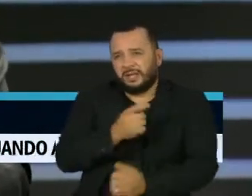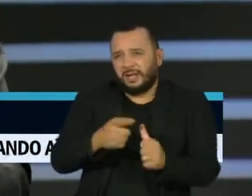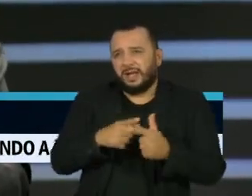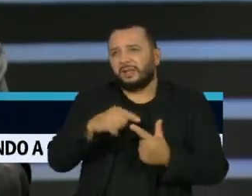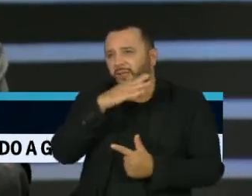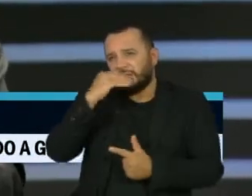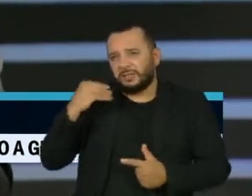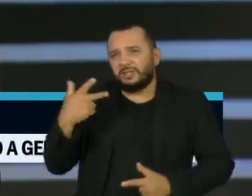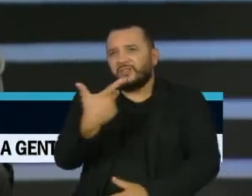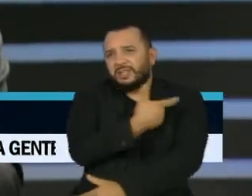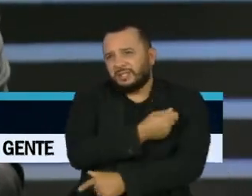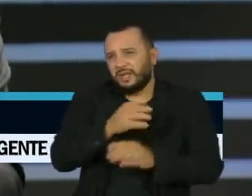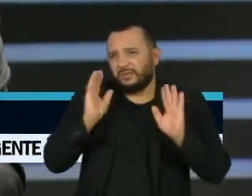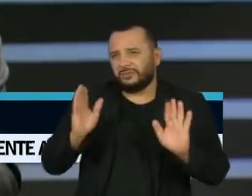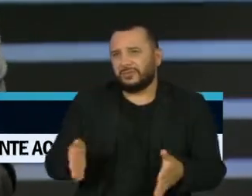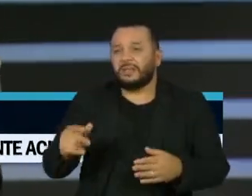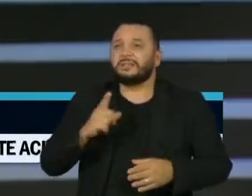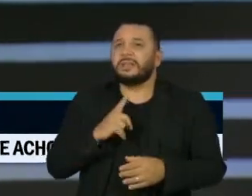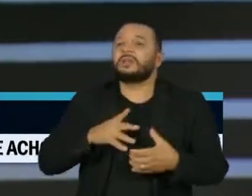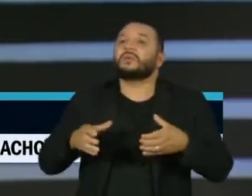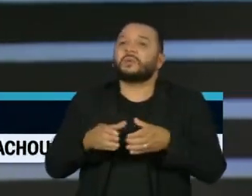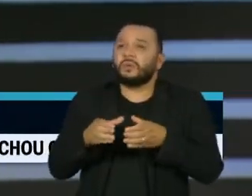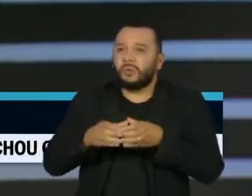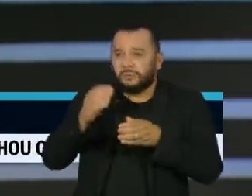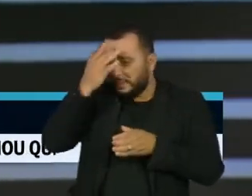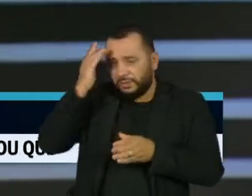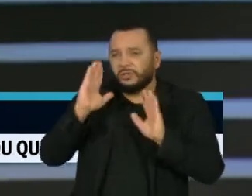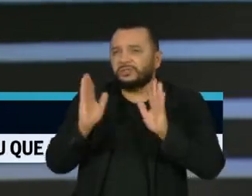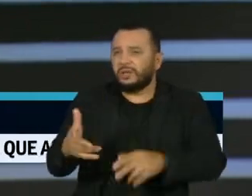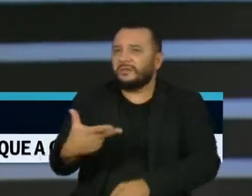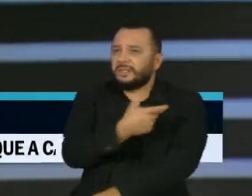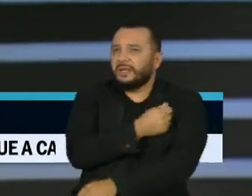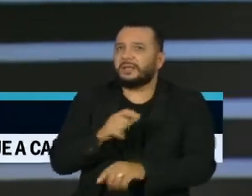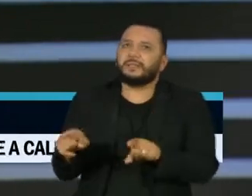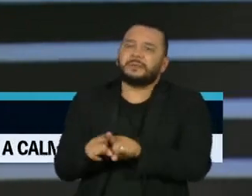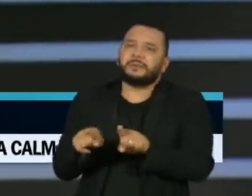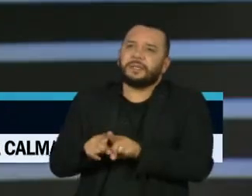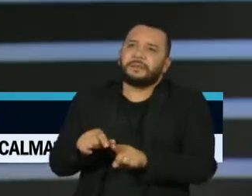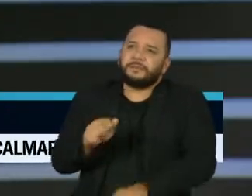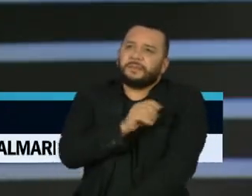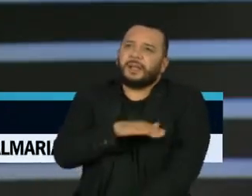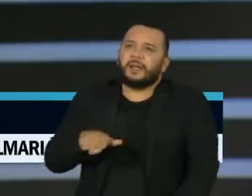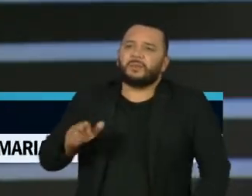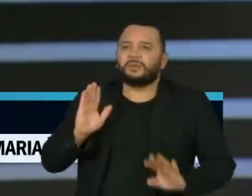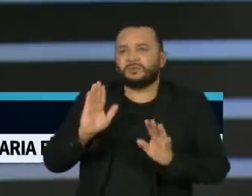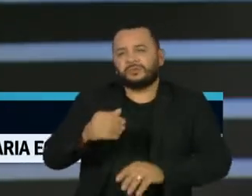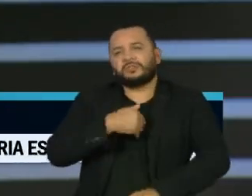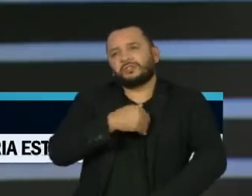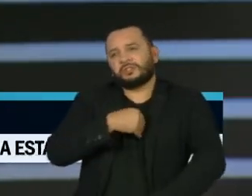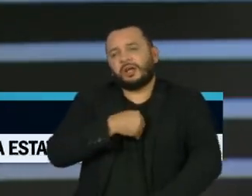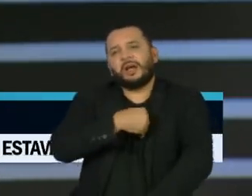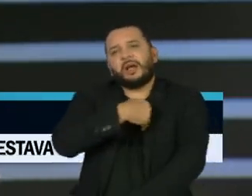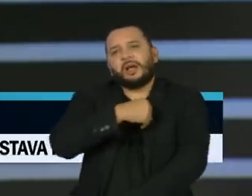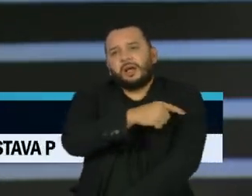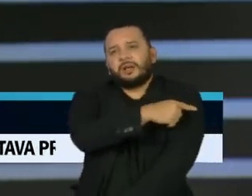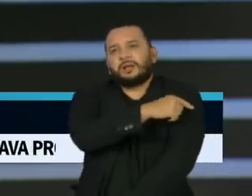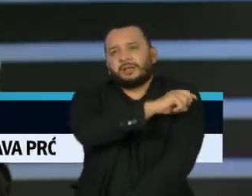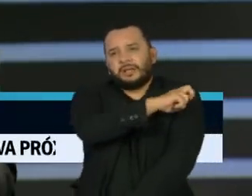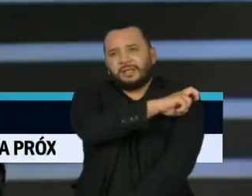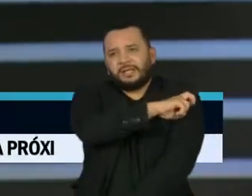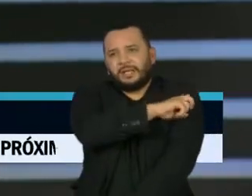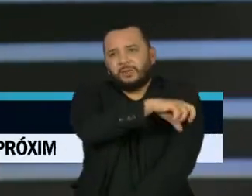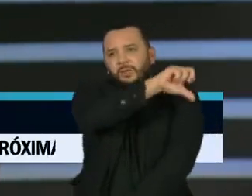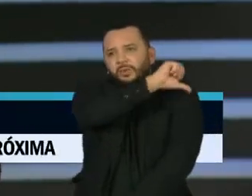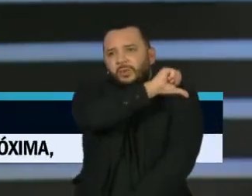o ensino médio já estão vacinados Então você tem um grupo de pessoas a inclusive é aluno do último ano fundamental 2 não é o pessoal um pouco mais